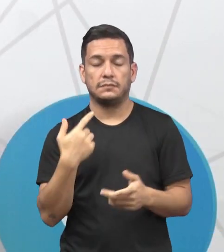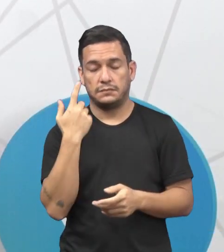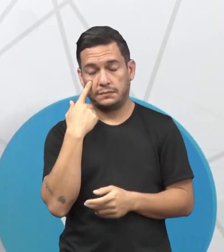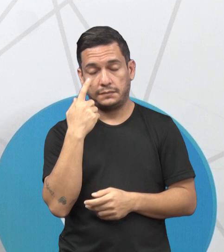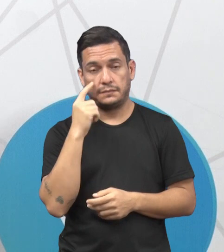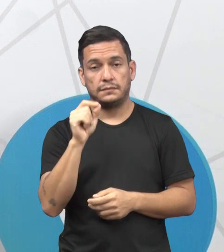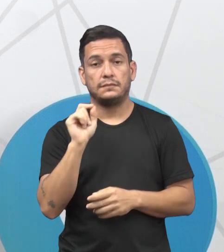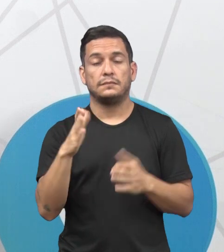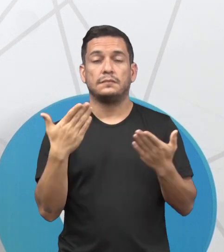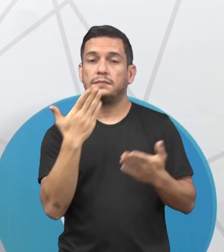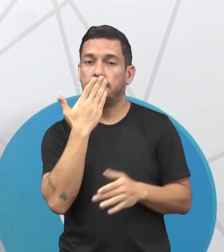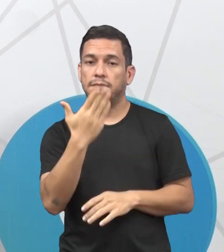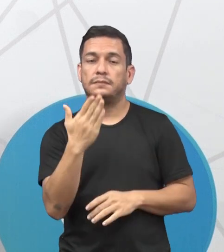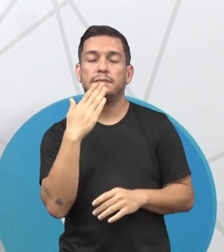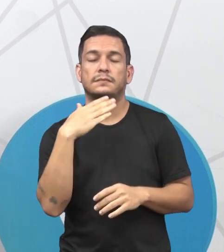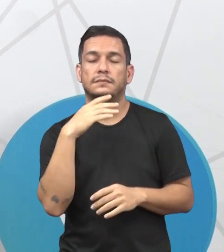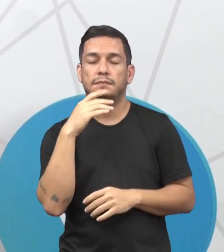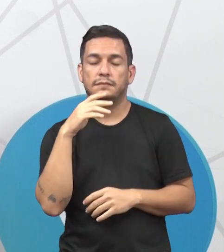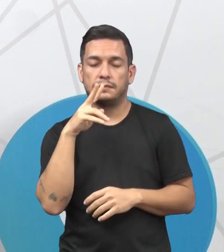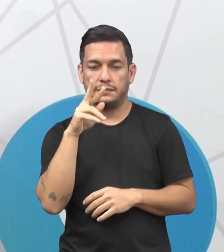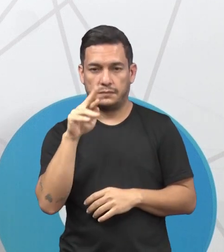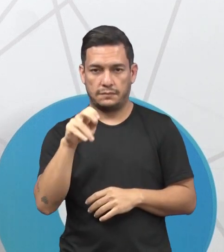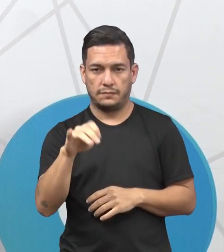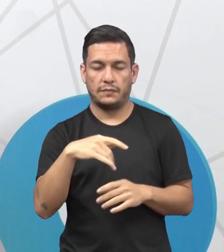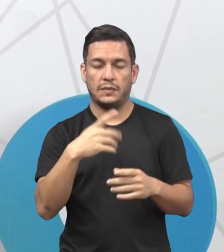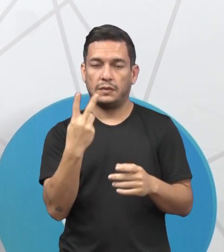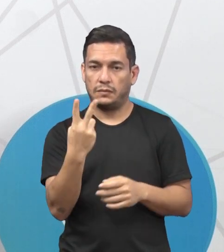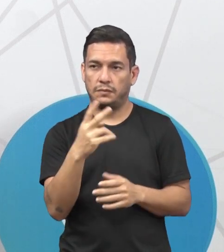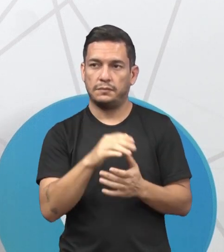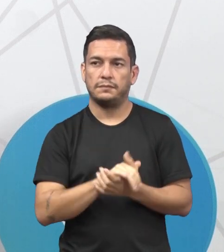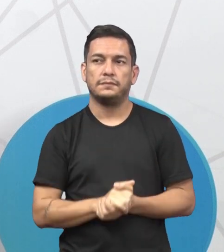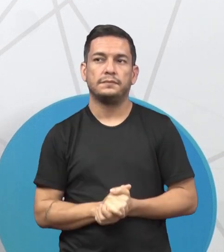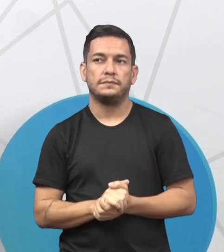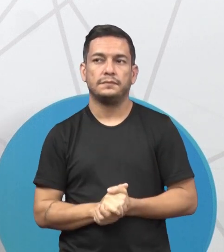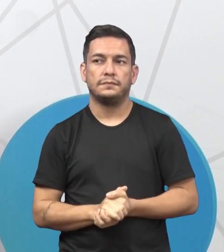vamos ver quais são os tipos de fonte dentro desses dois núcleos.